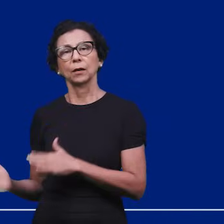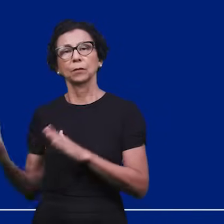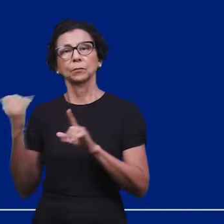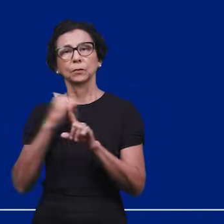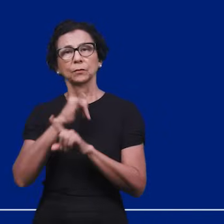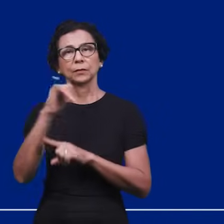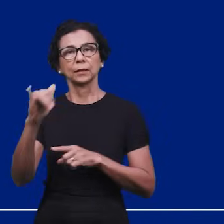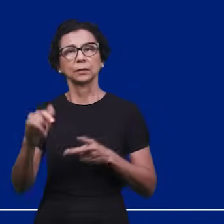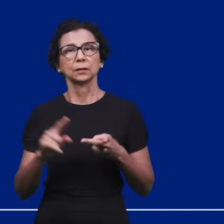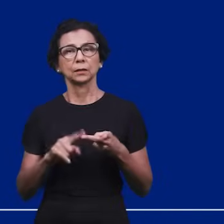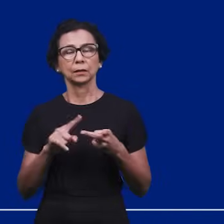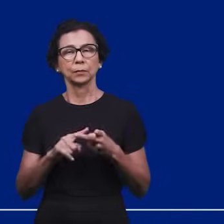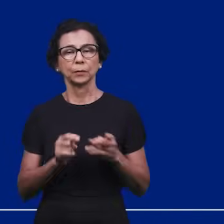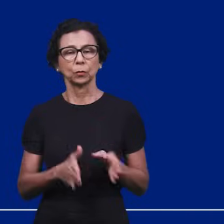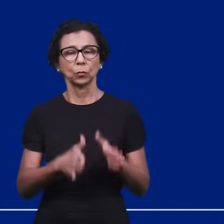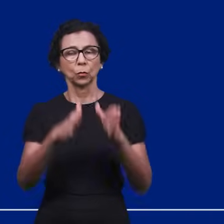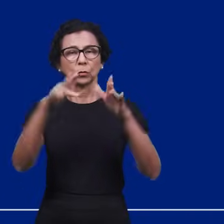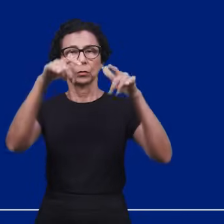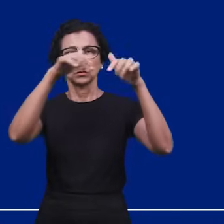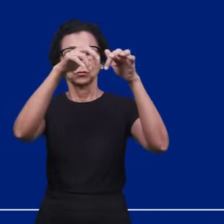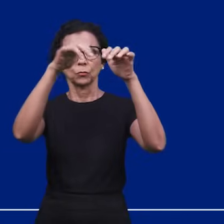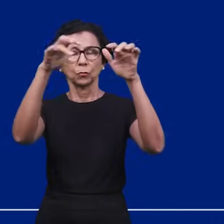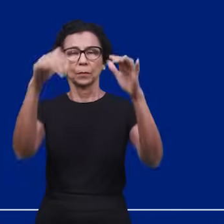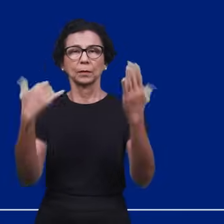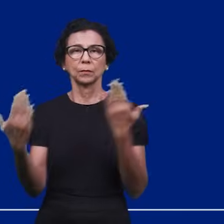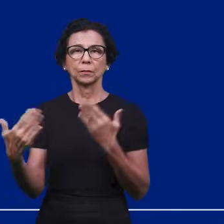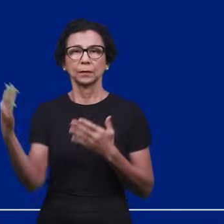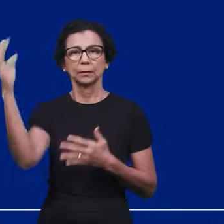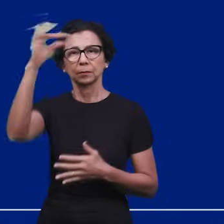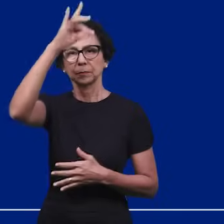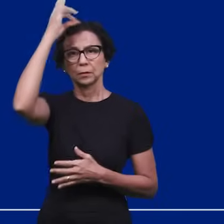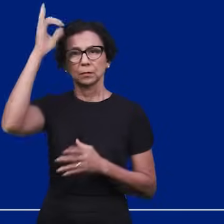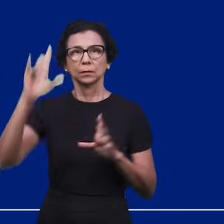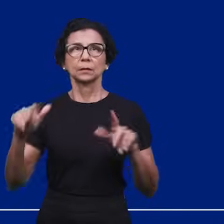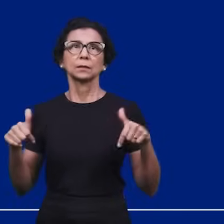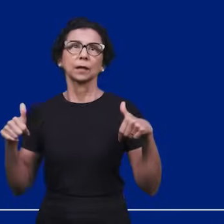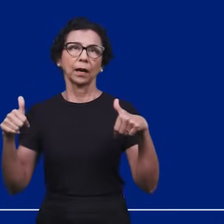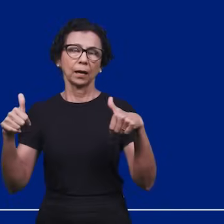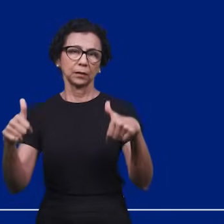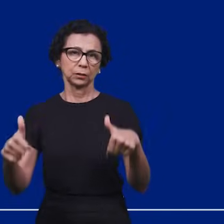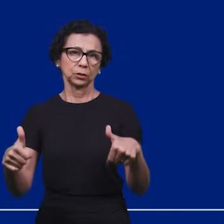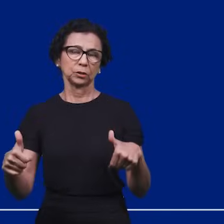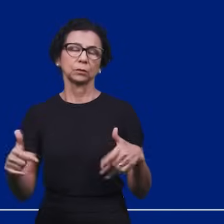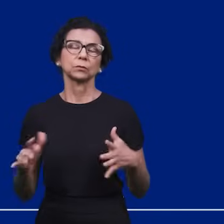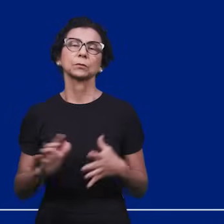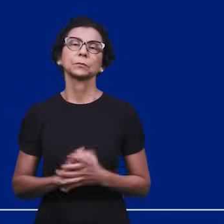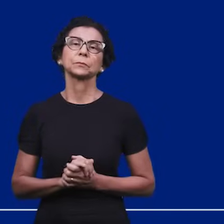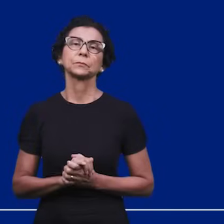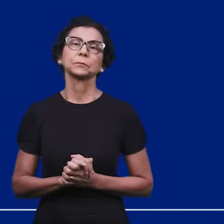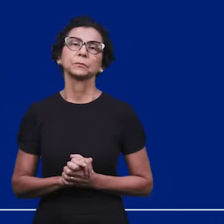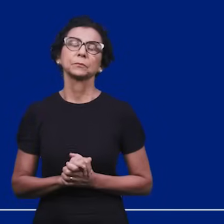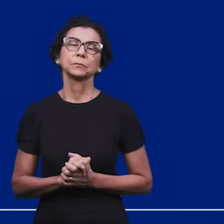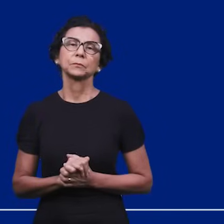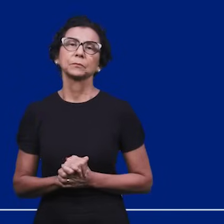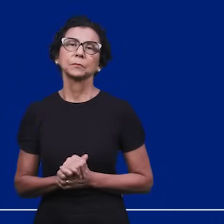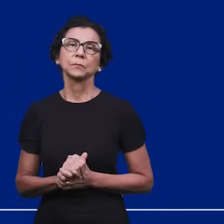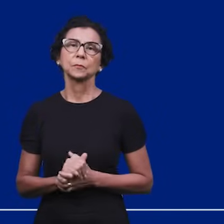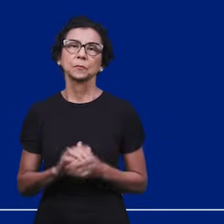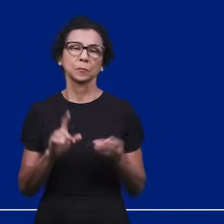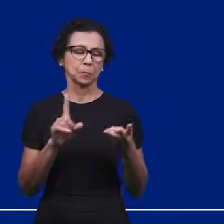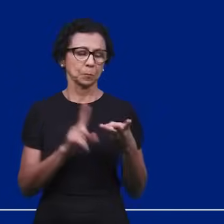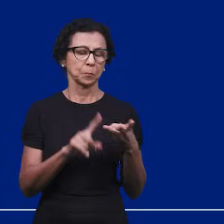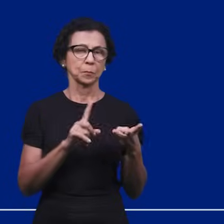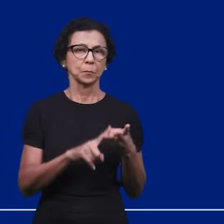Cristo, mesmo em meio às provas. Incenso, o incenso é a oração, a